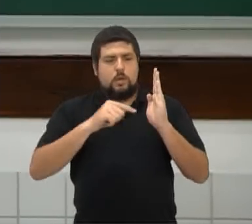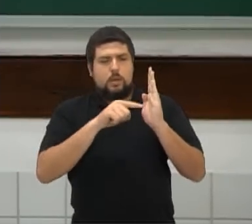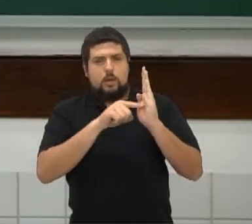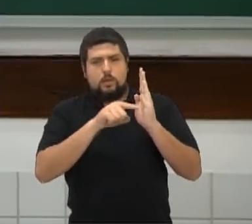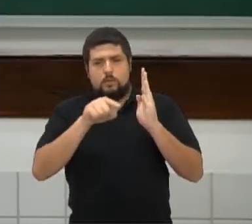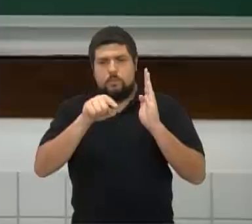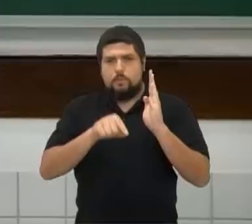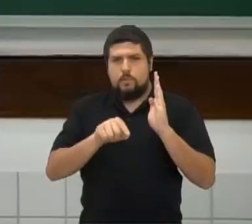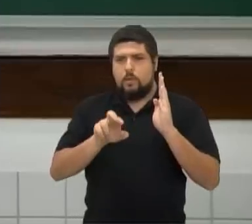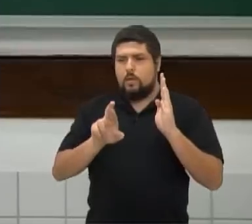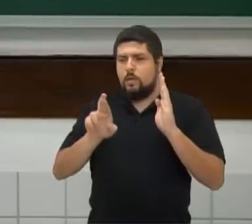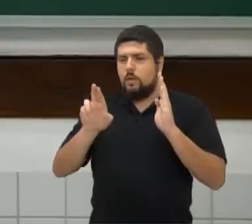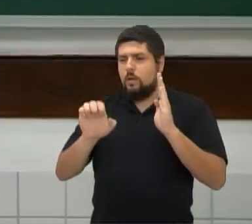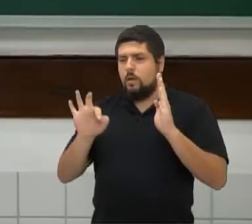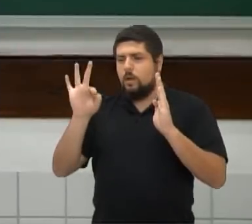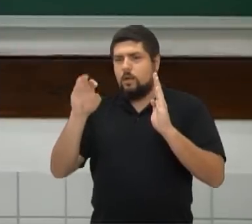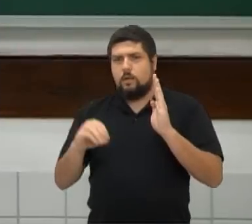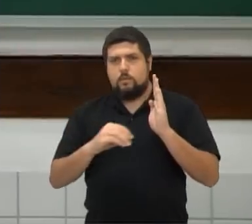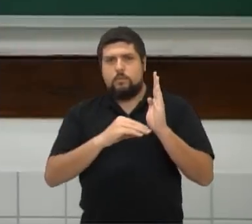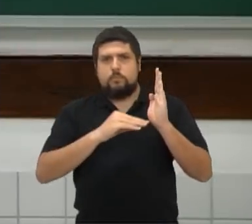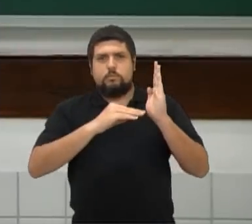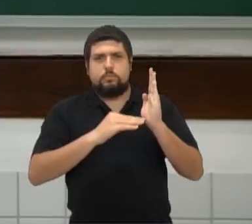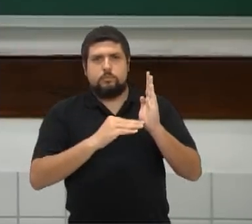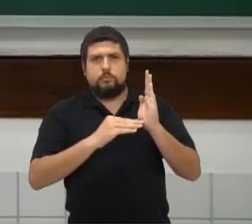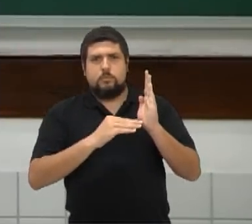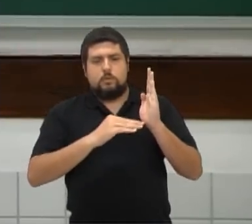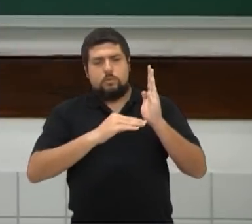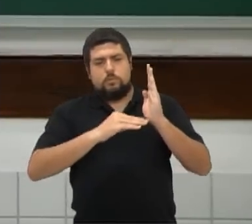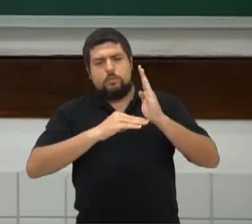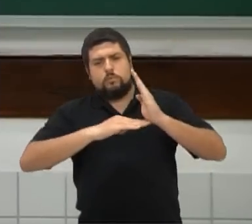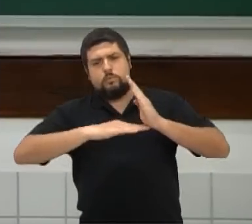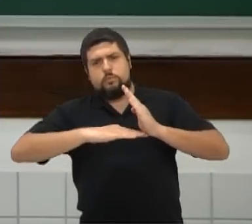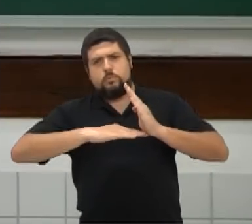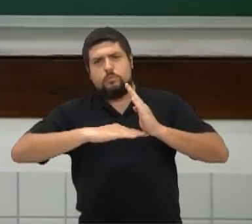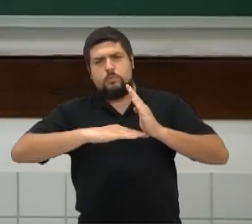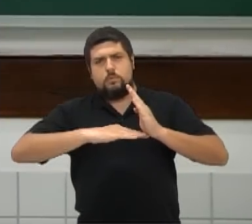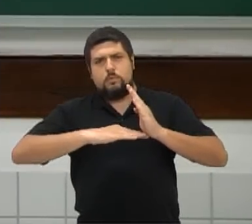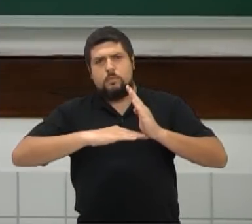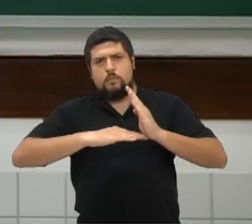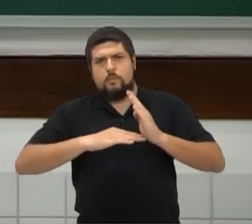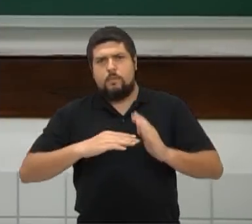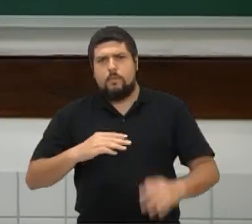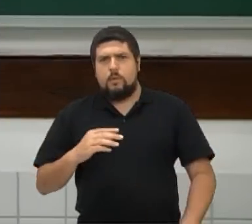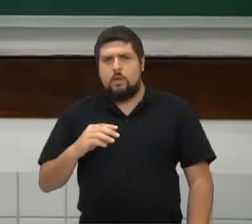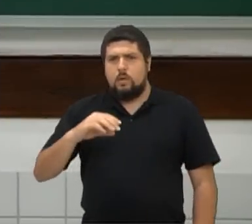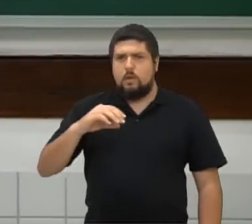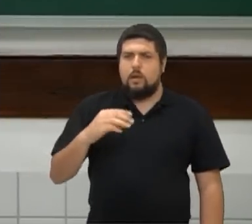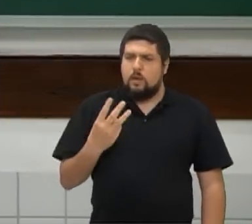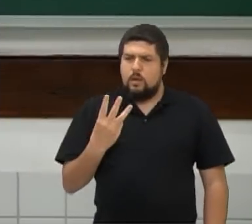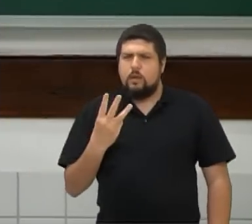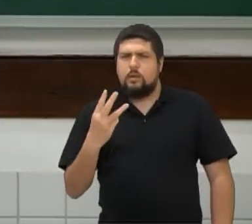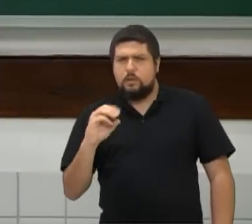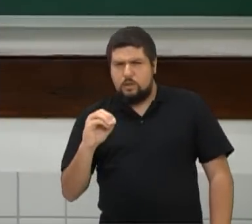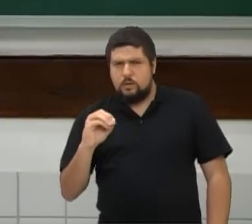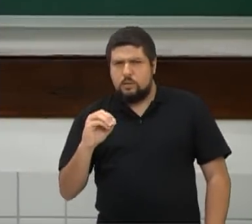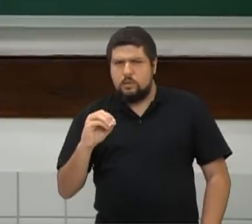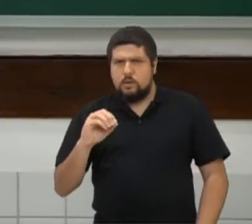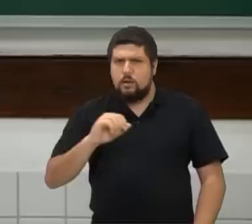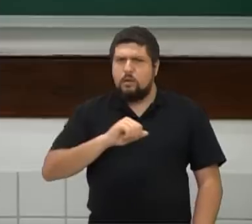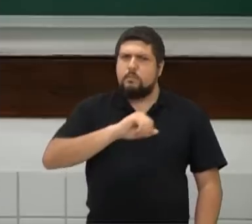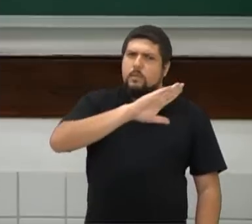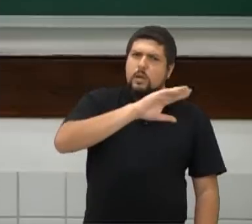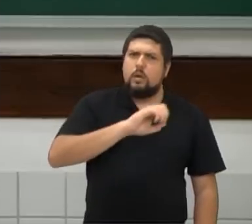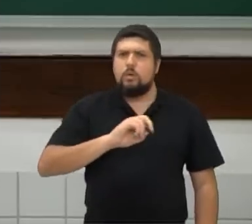agudo. Por exemplo, um ângulo de 30 graus. 30 graus é menor que 90? Sim. Então,